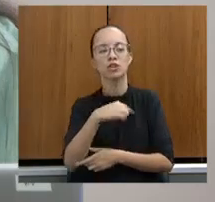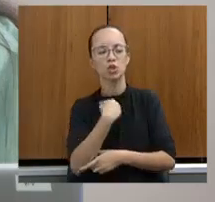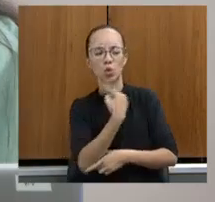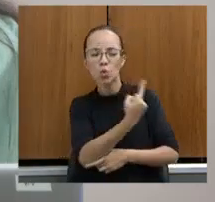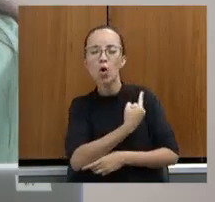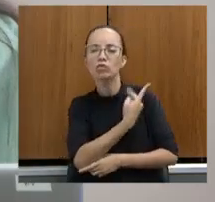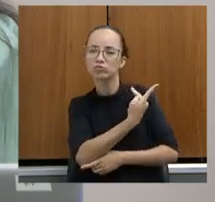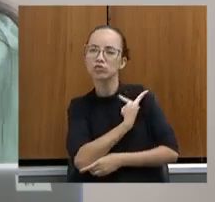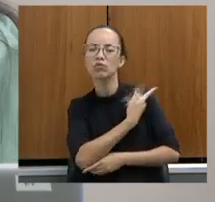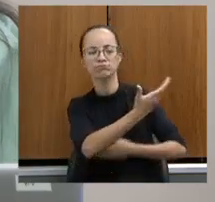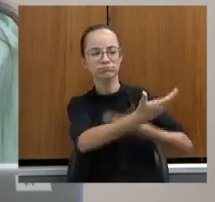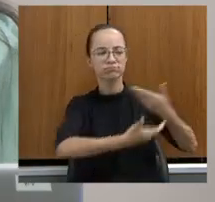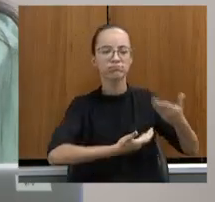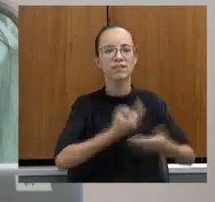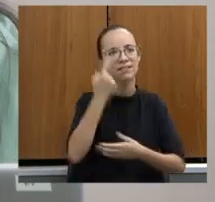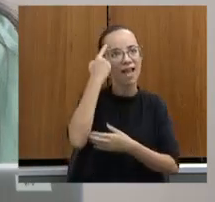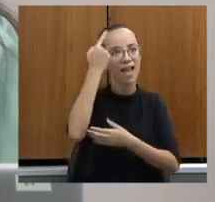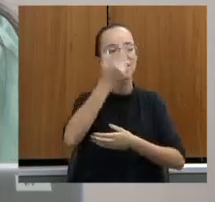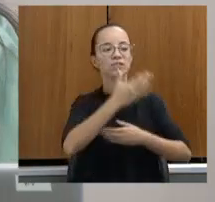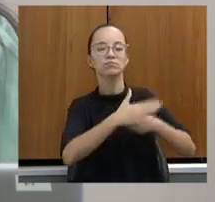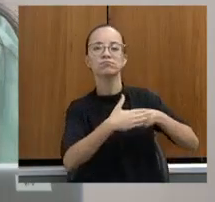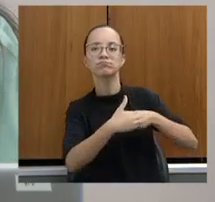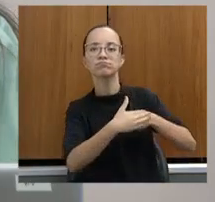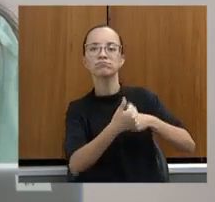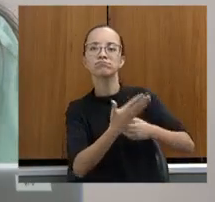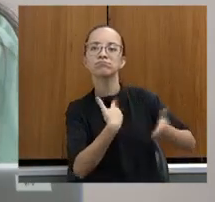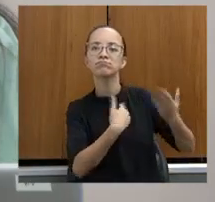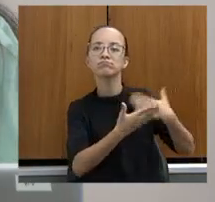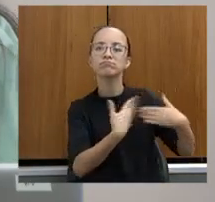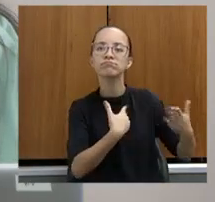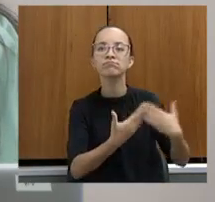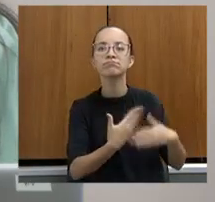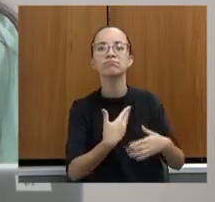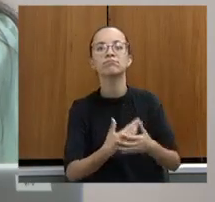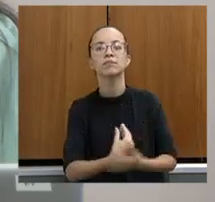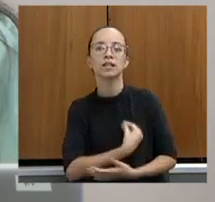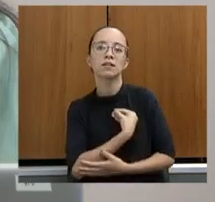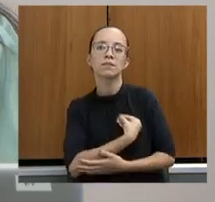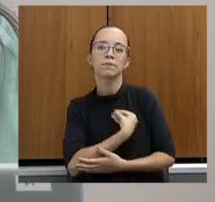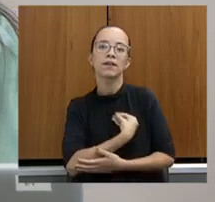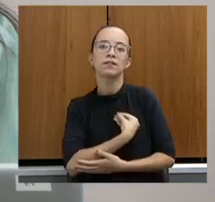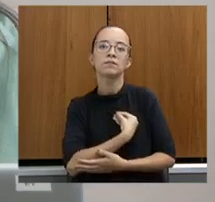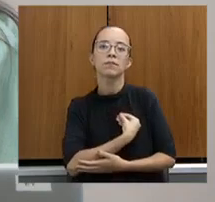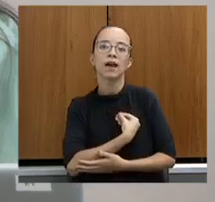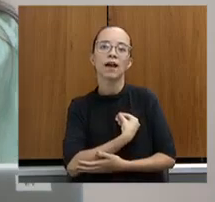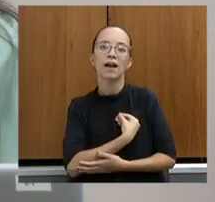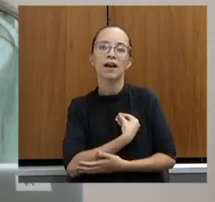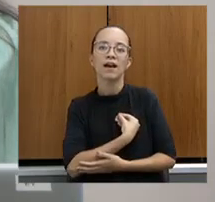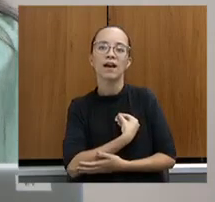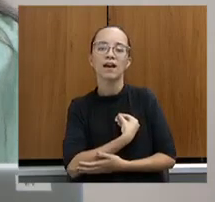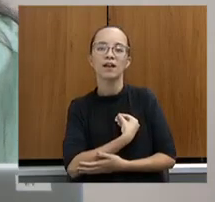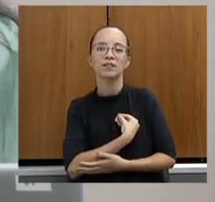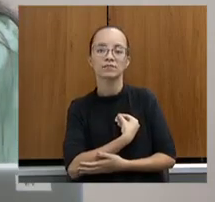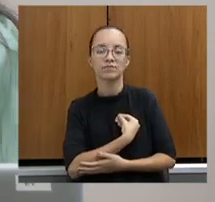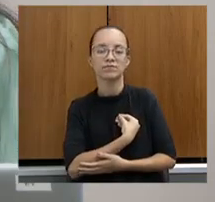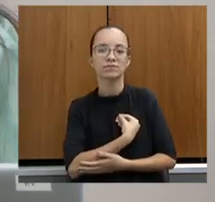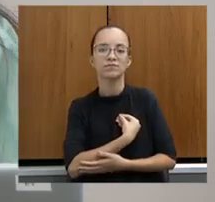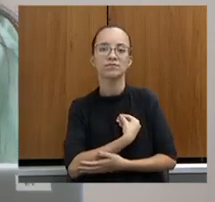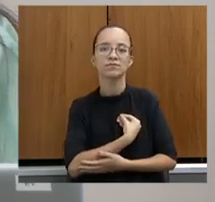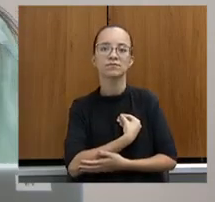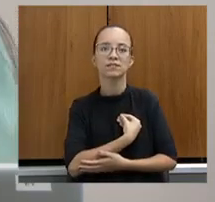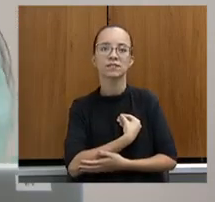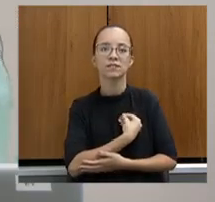já trocava ideias como a gente já buscava participar via Igor de tudo que pudesse